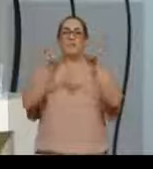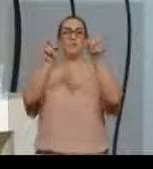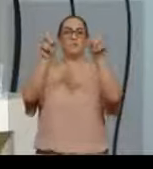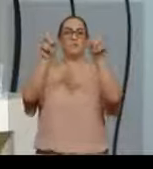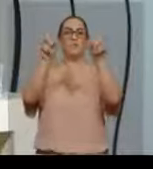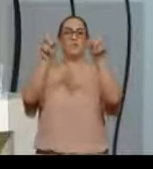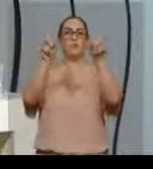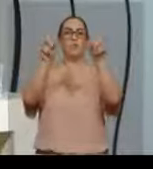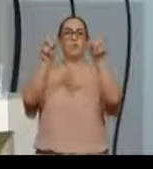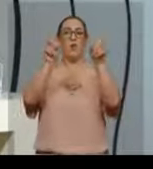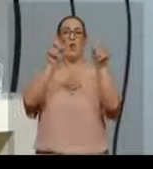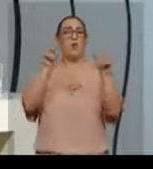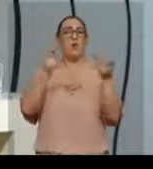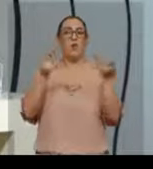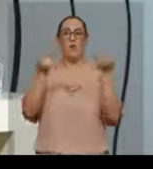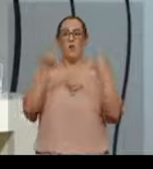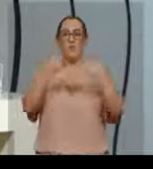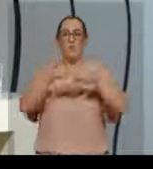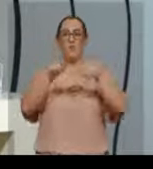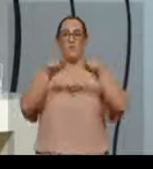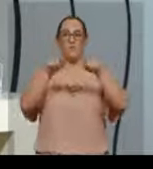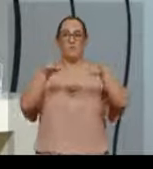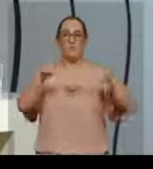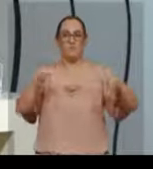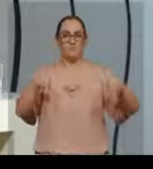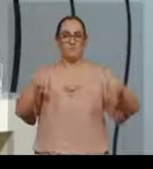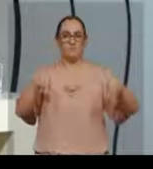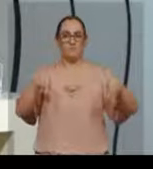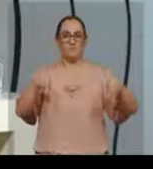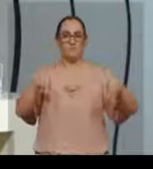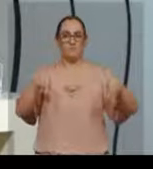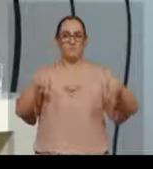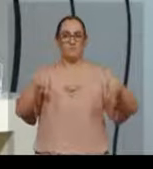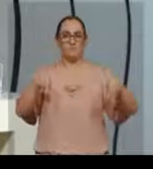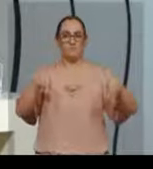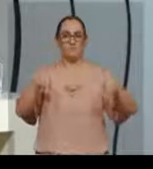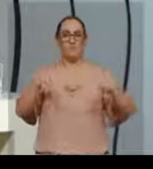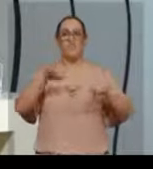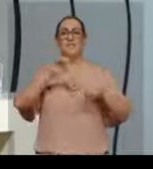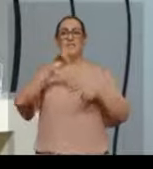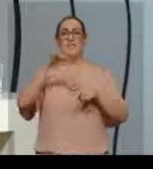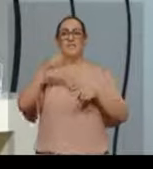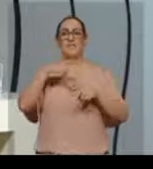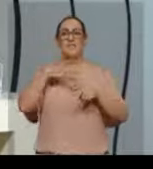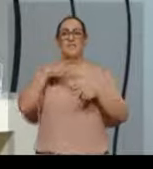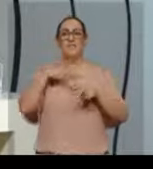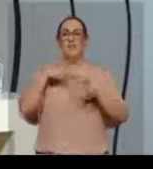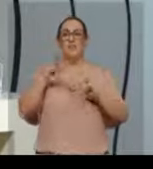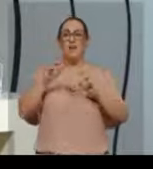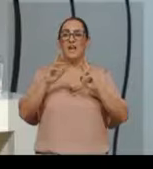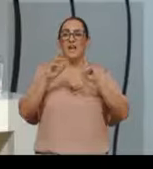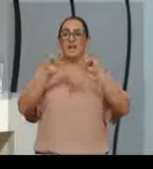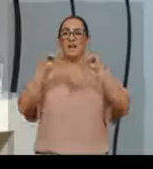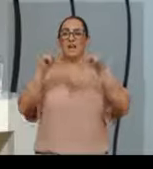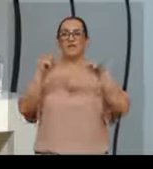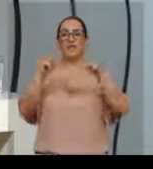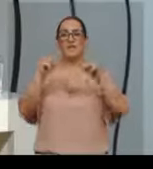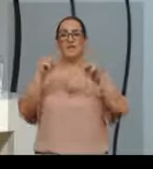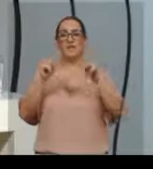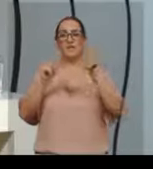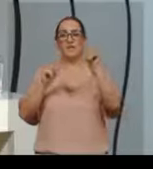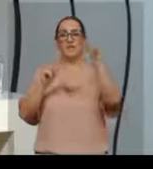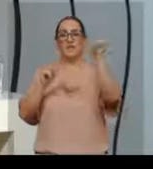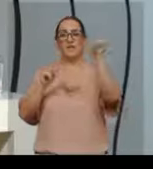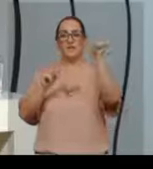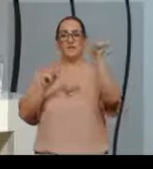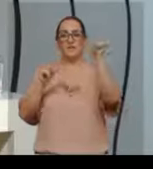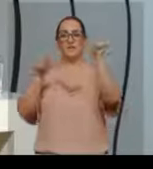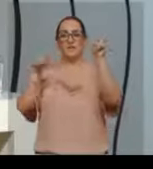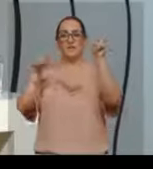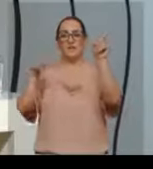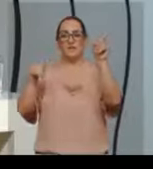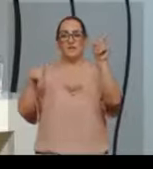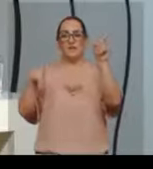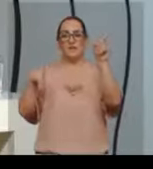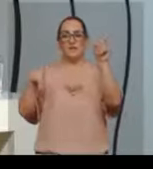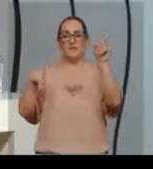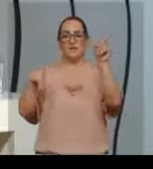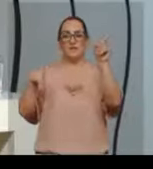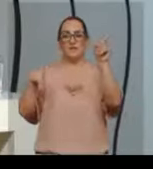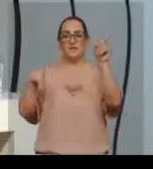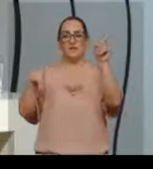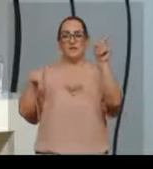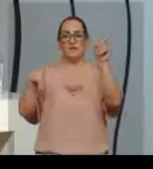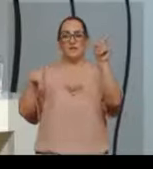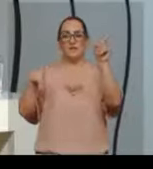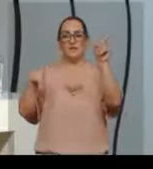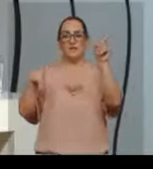para baixo. Se eu tiver uma diferença entre os cloros, um